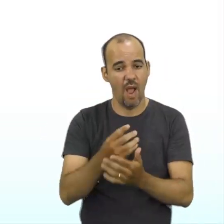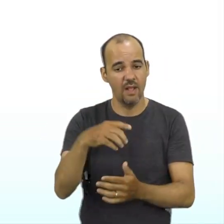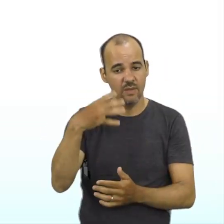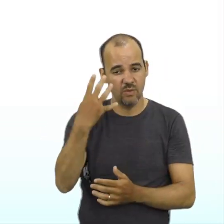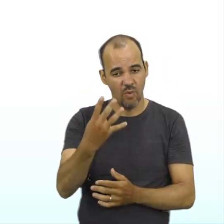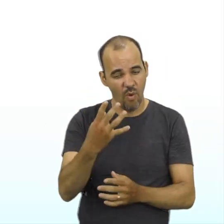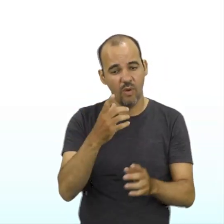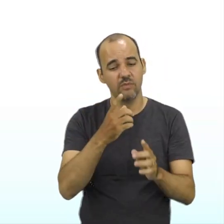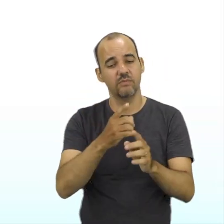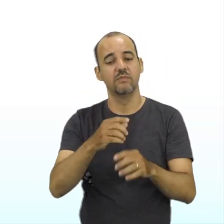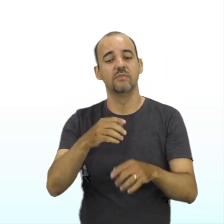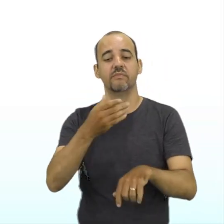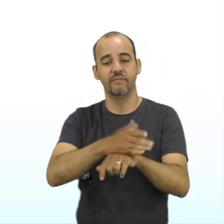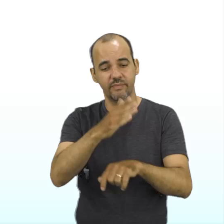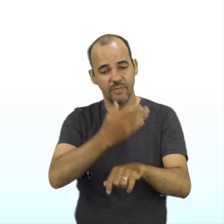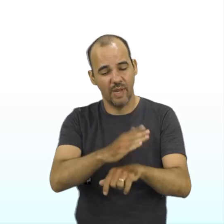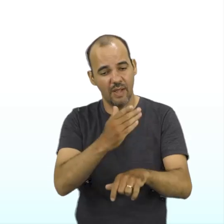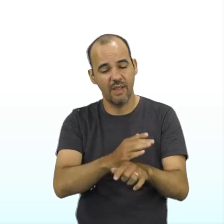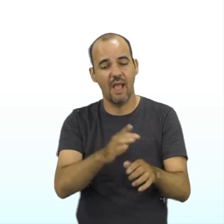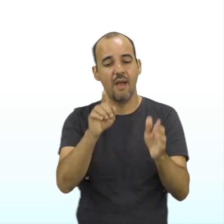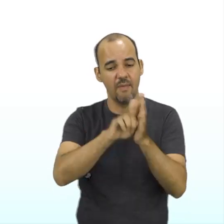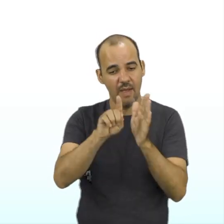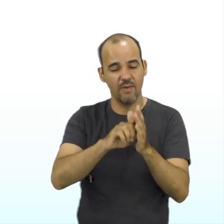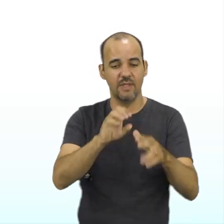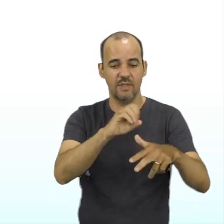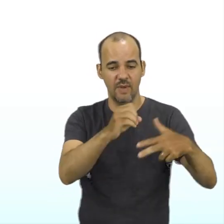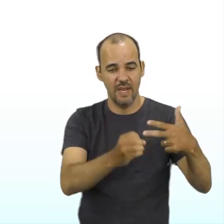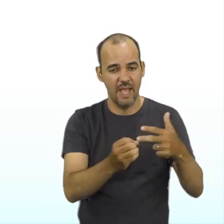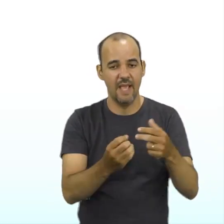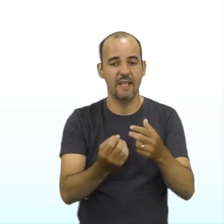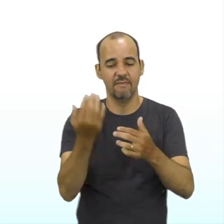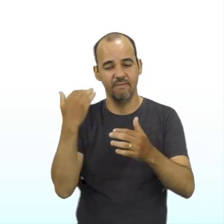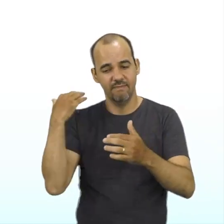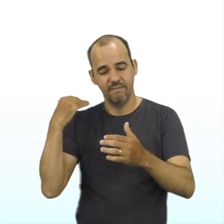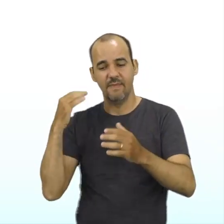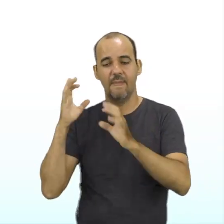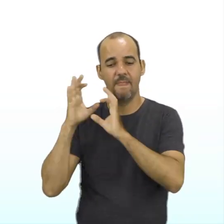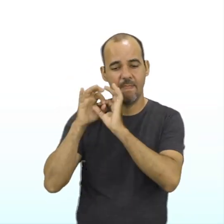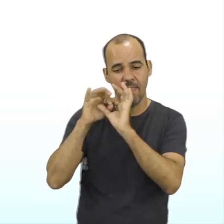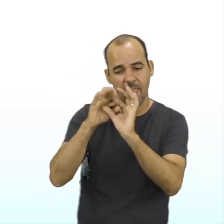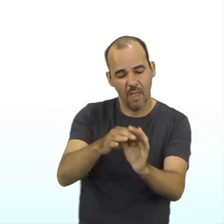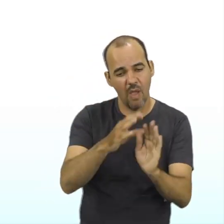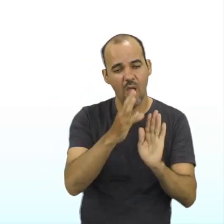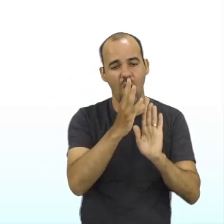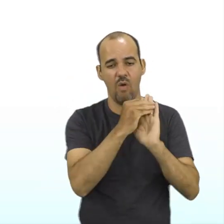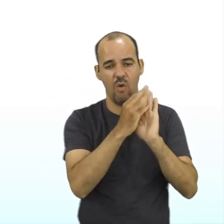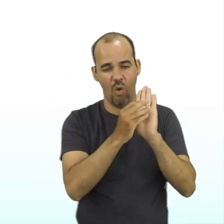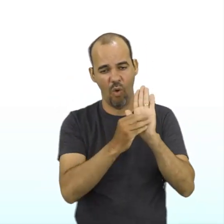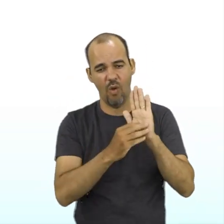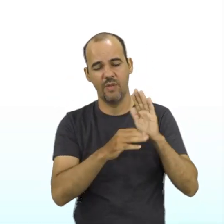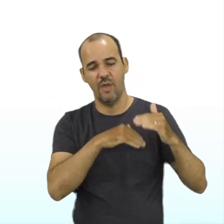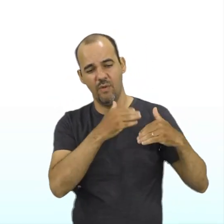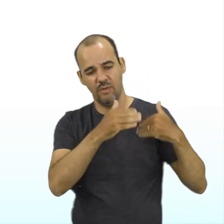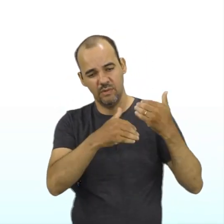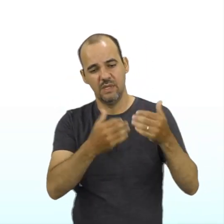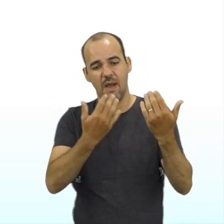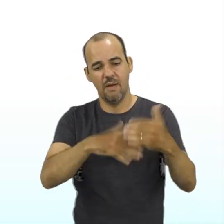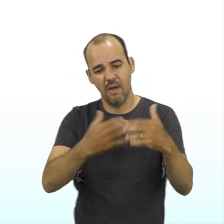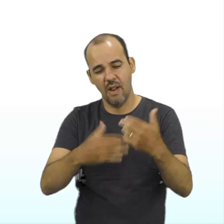resolver questões dos Enems anteriores e através deles a gente ir trabalhando o conteúdo programático presente nas